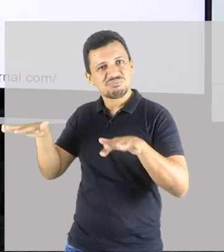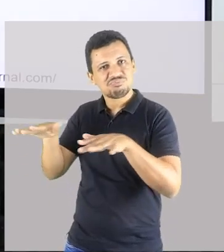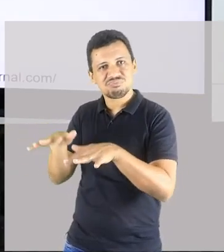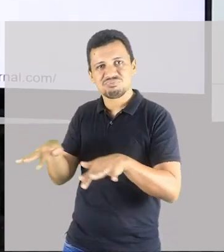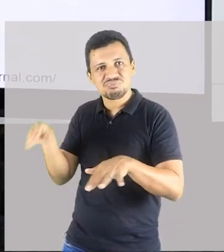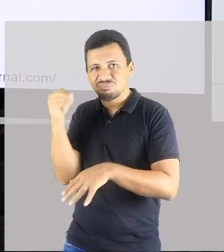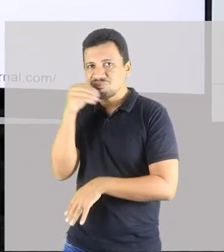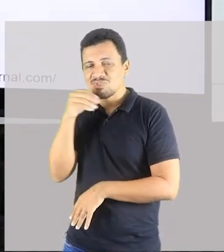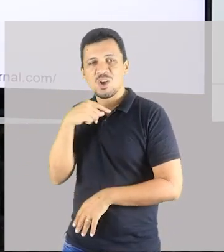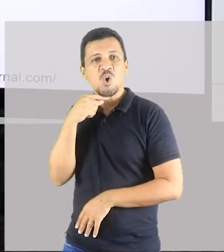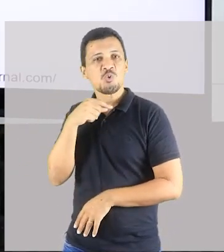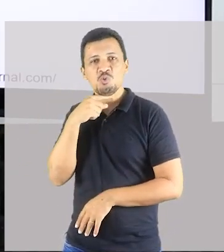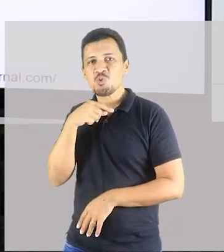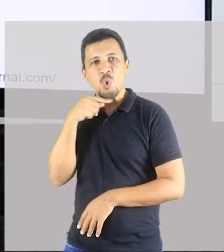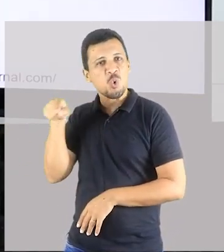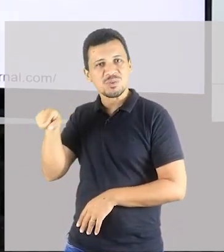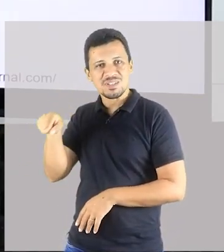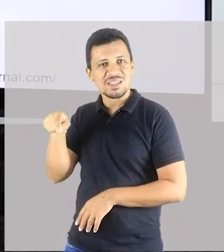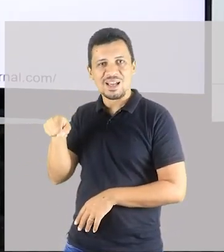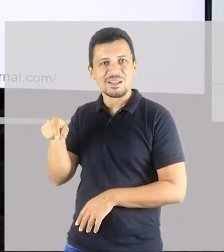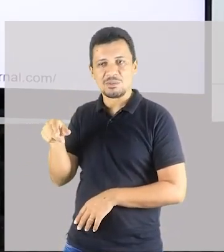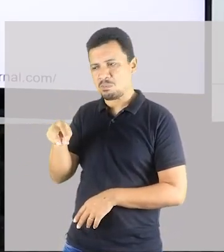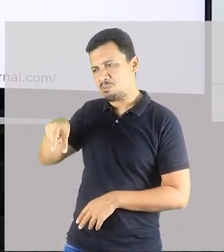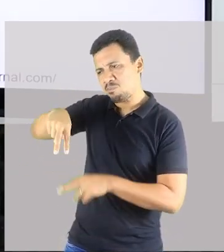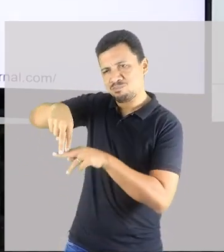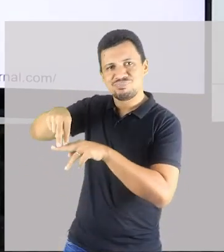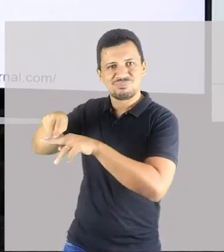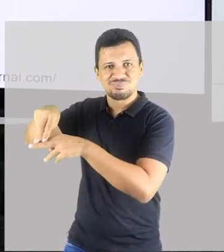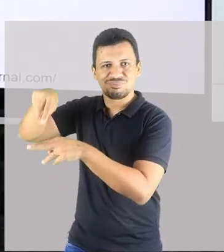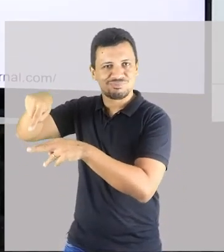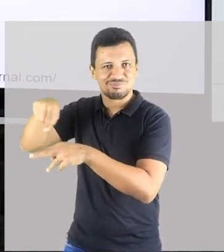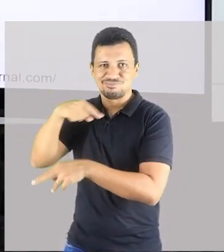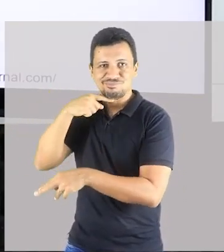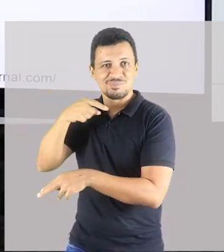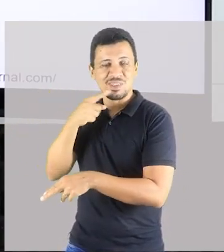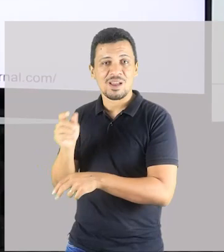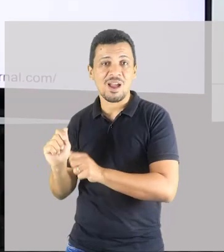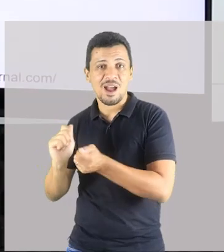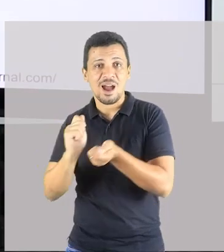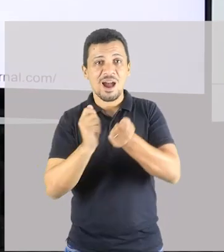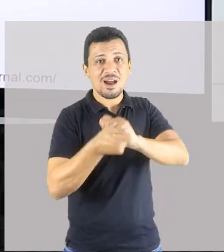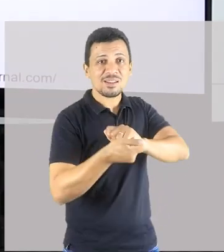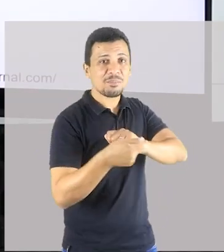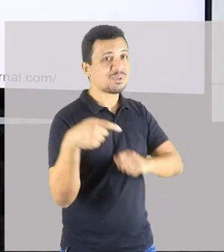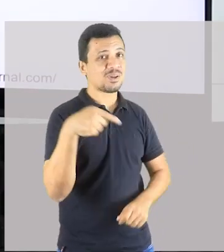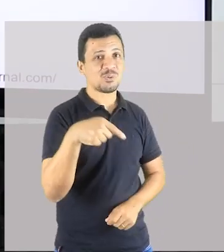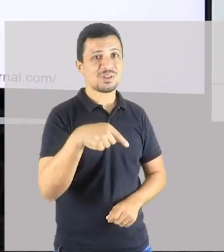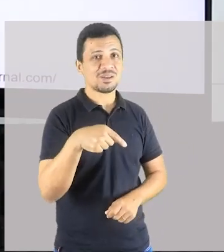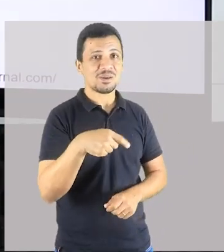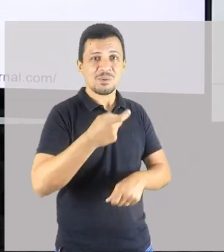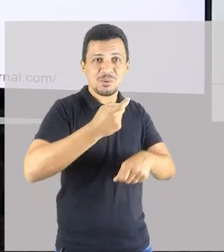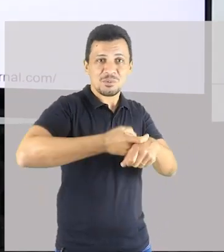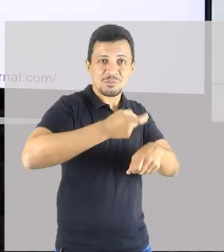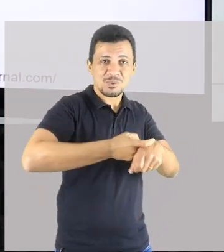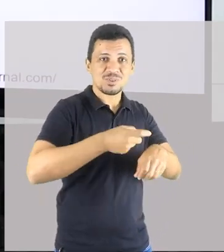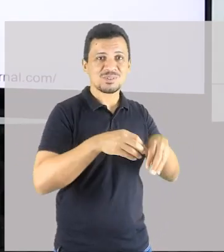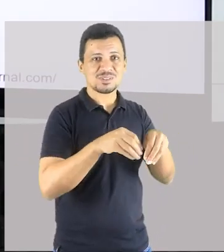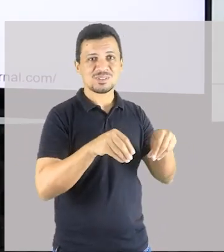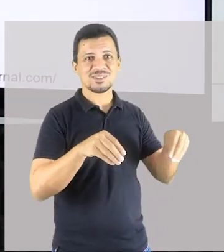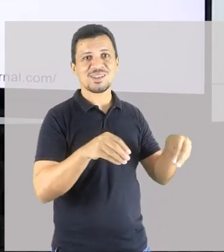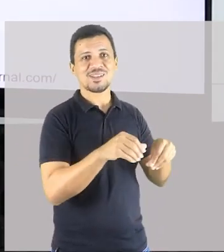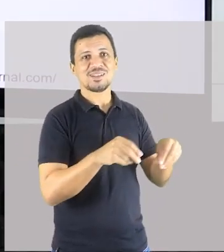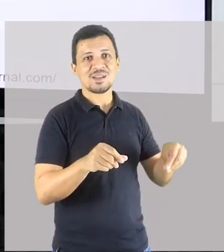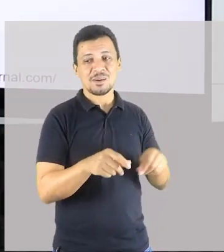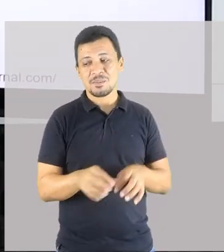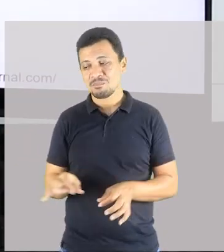conseguiam fazer as suas manobras, tá, na praia, eles adaptavam para o solo. E aí eles